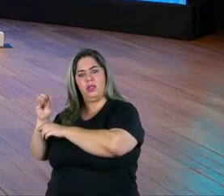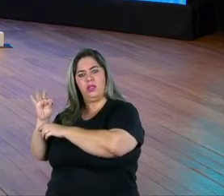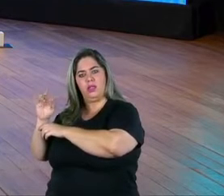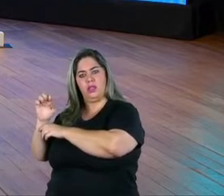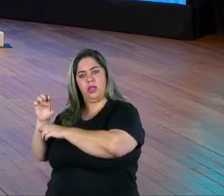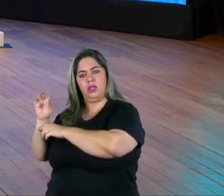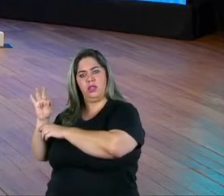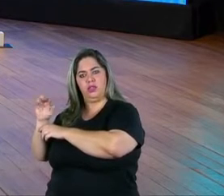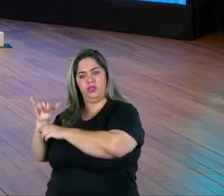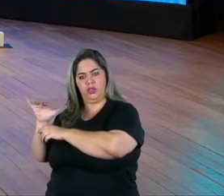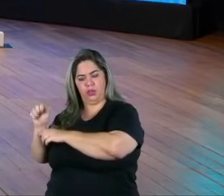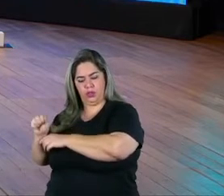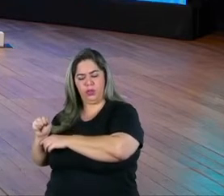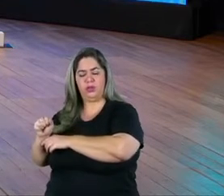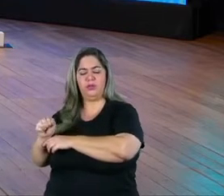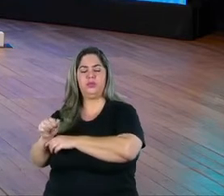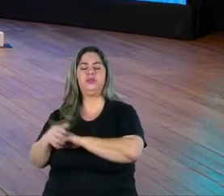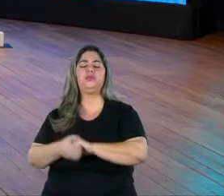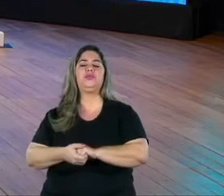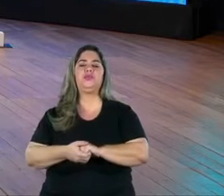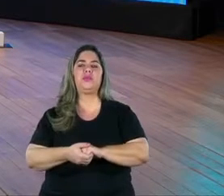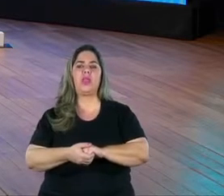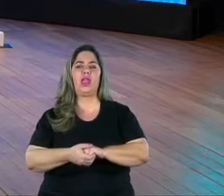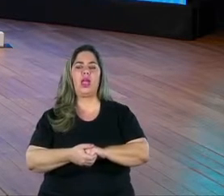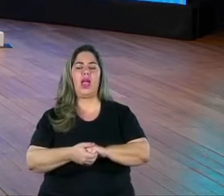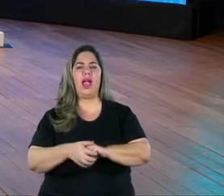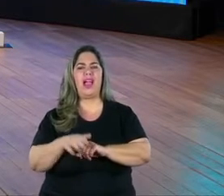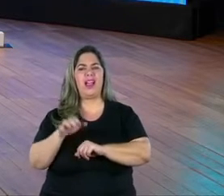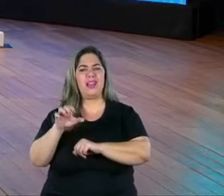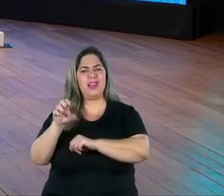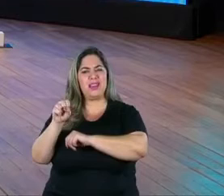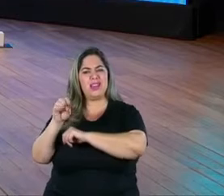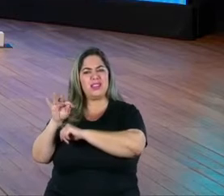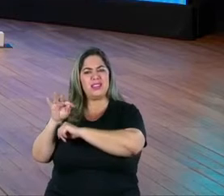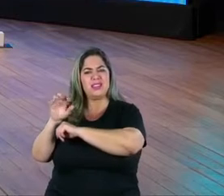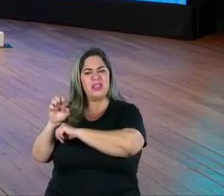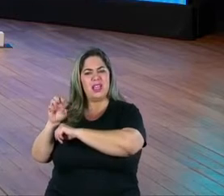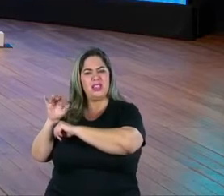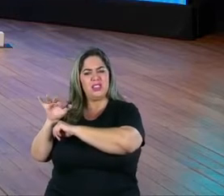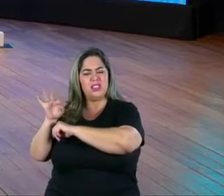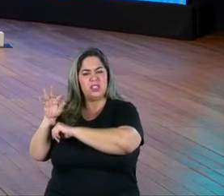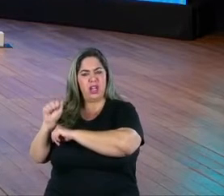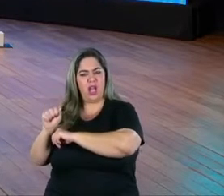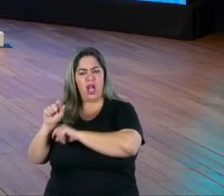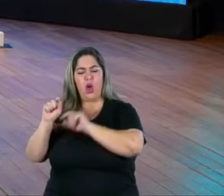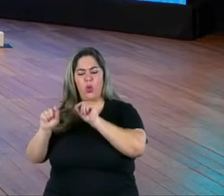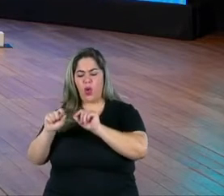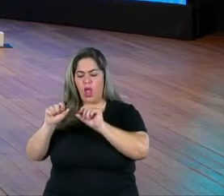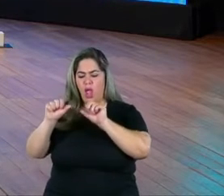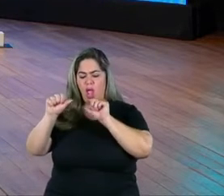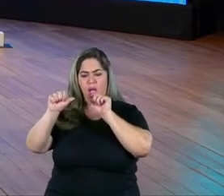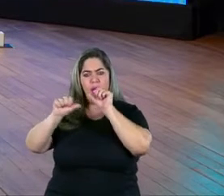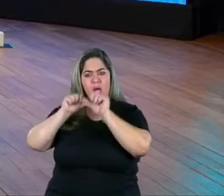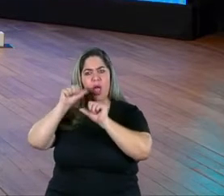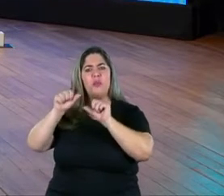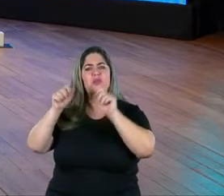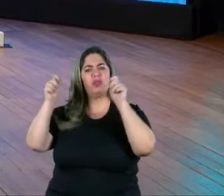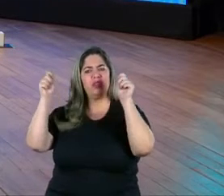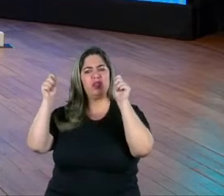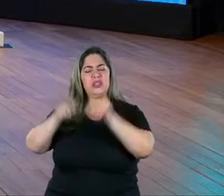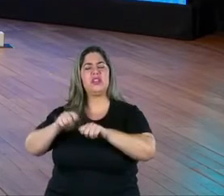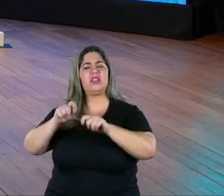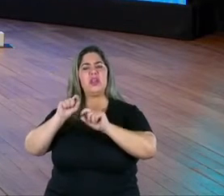mim. O senso estético é um componente do poético, um estado alterado da consciência que leva ao êxtase,